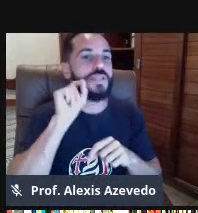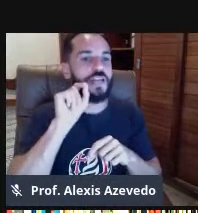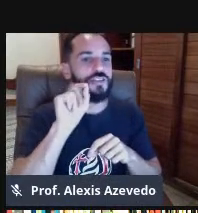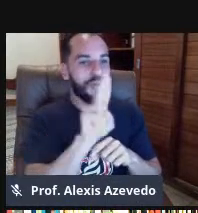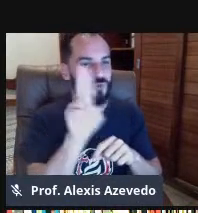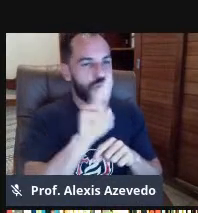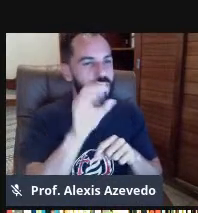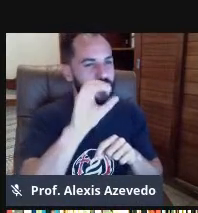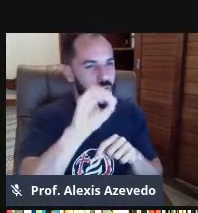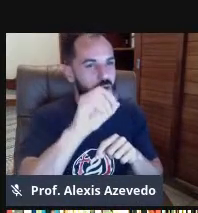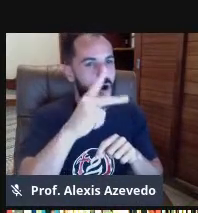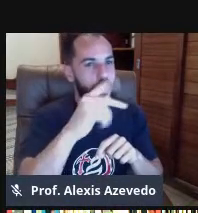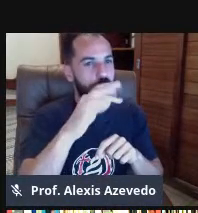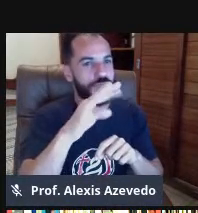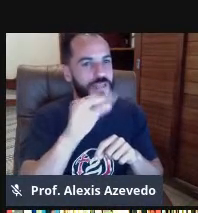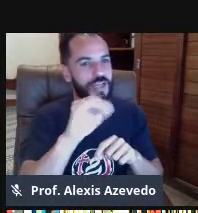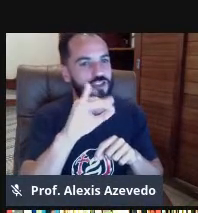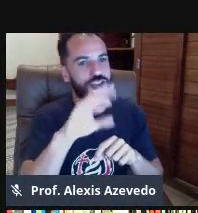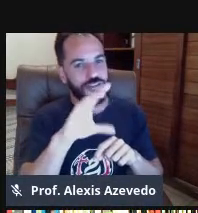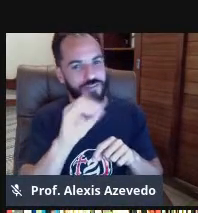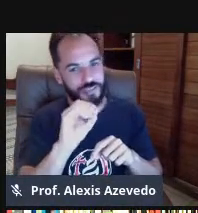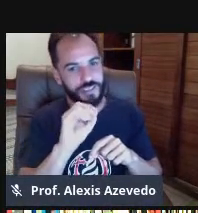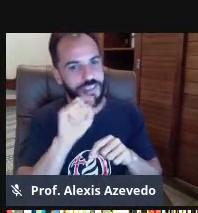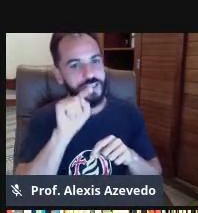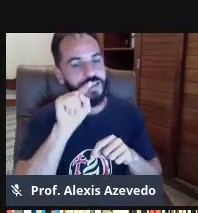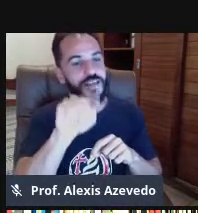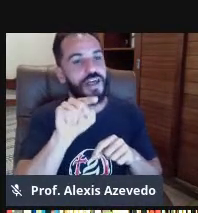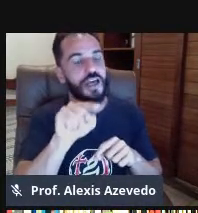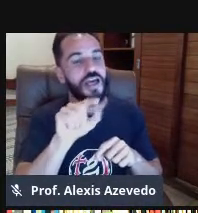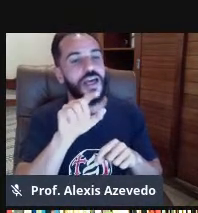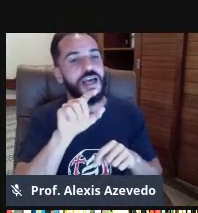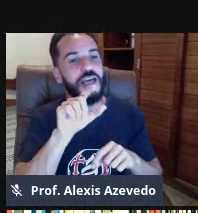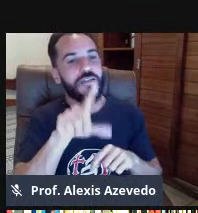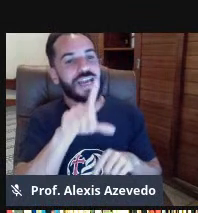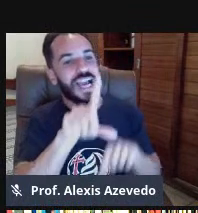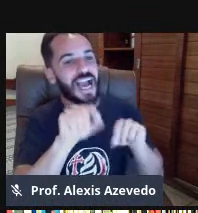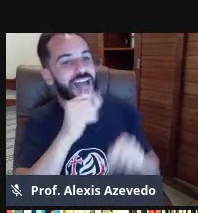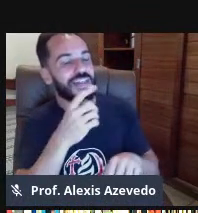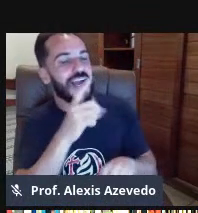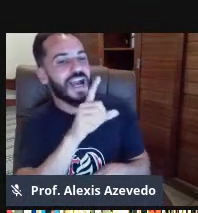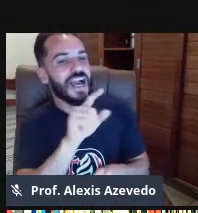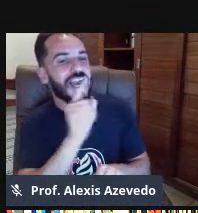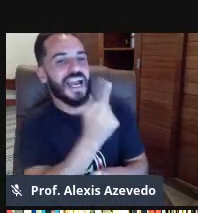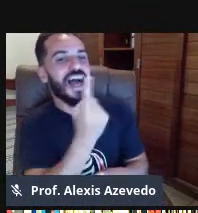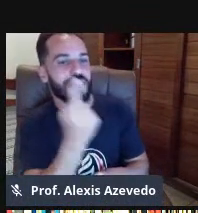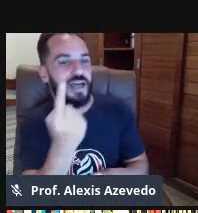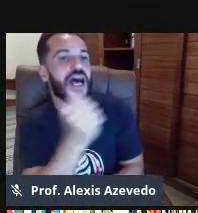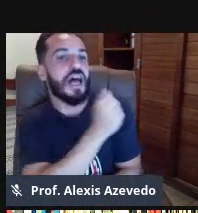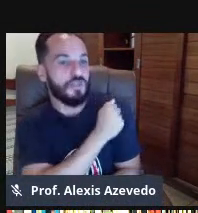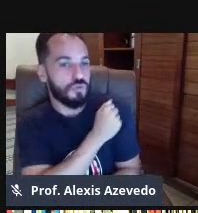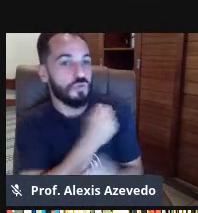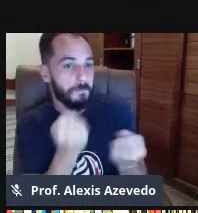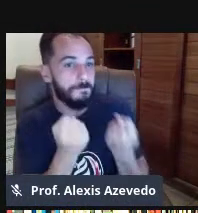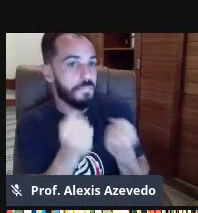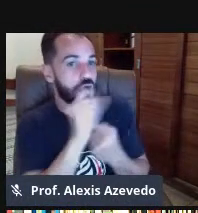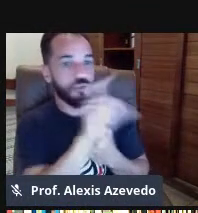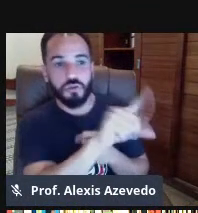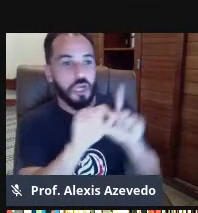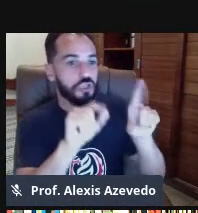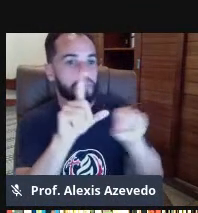pelos cursos, né, como um cardápio, e vocês, então, vão escolher. Por exemplo, terceiro período são oferecidos,